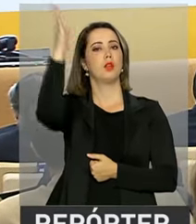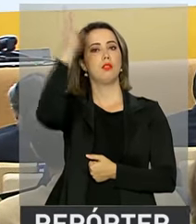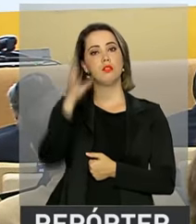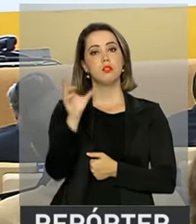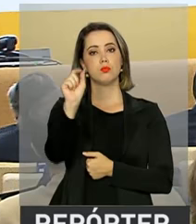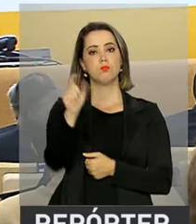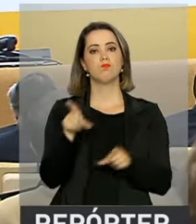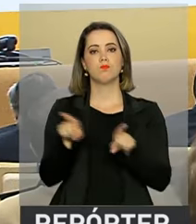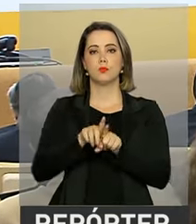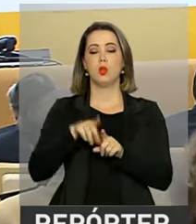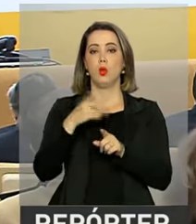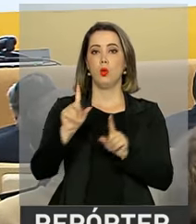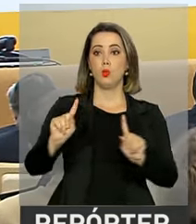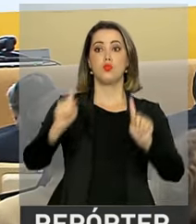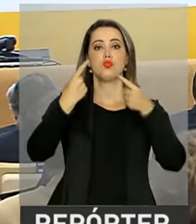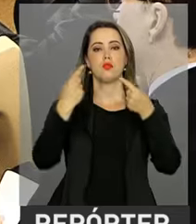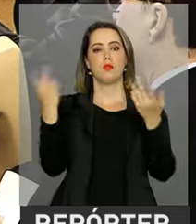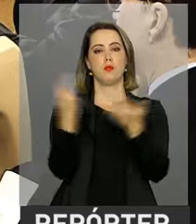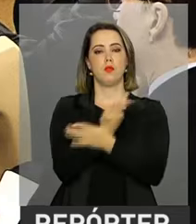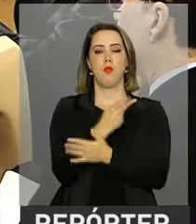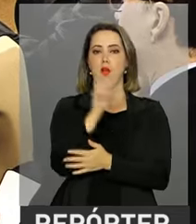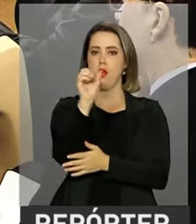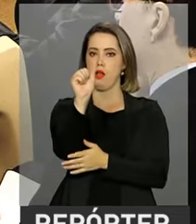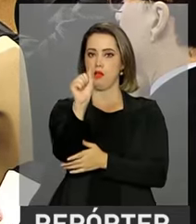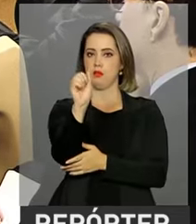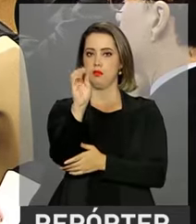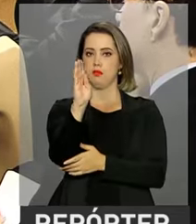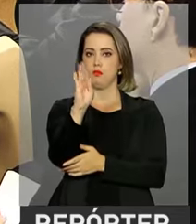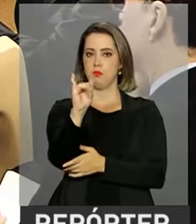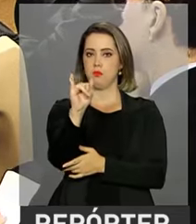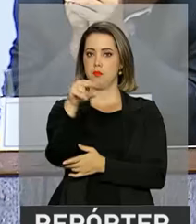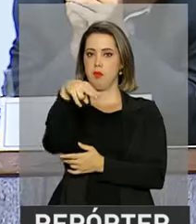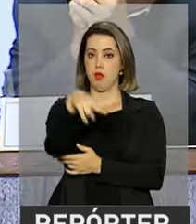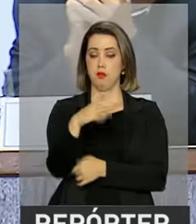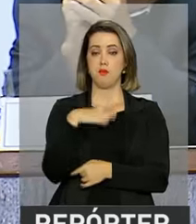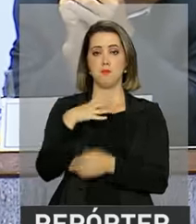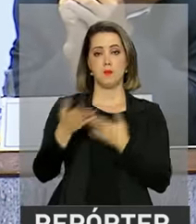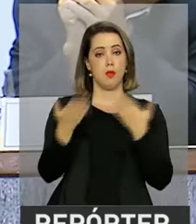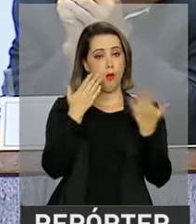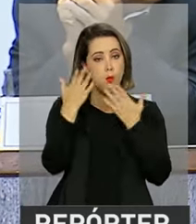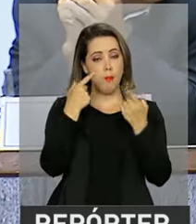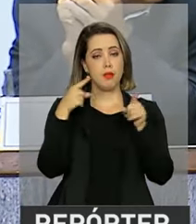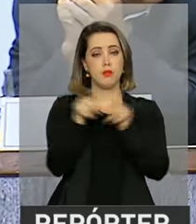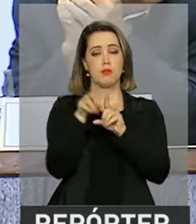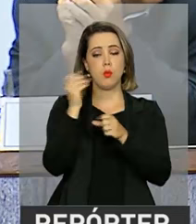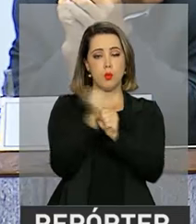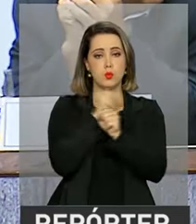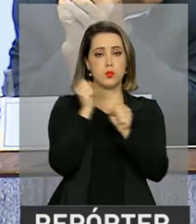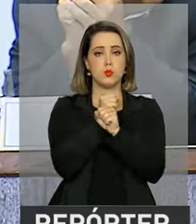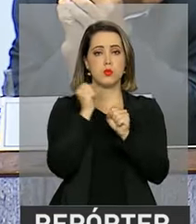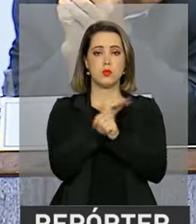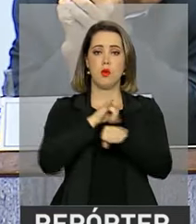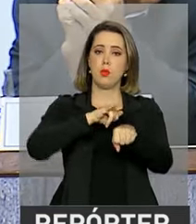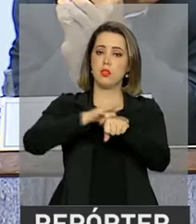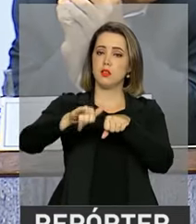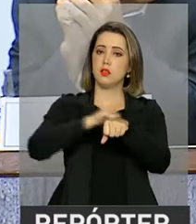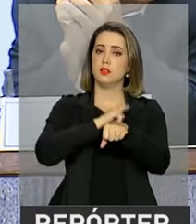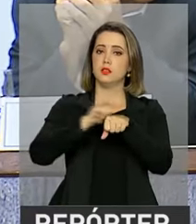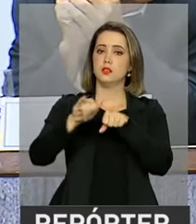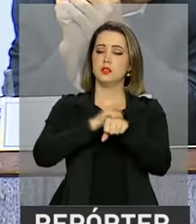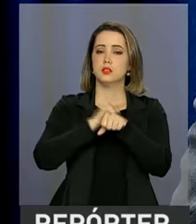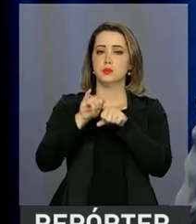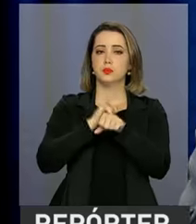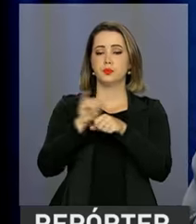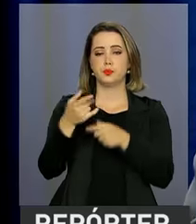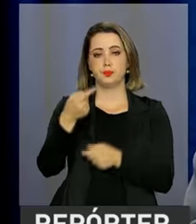discutida em seminário realizado pela bin a idéia é que as reflexões ajudem na construção da estratégia nacional de inteligência